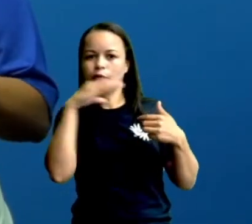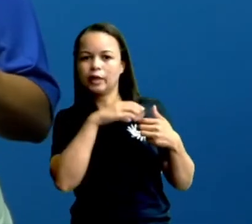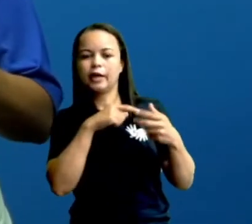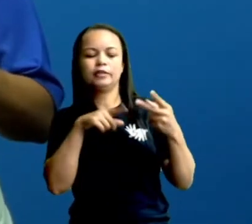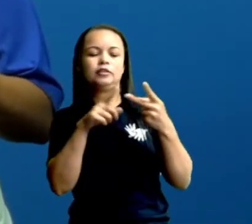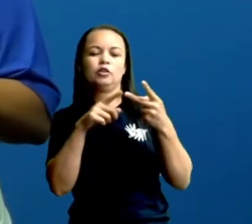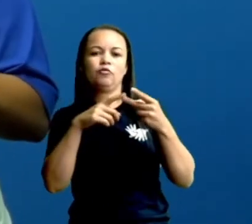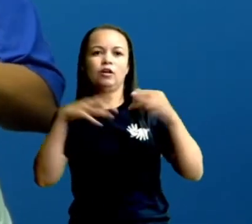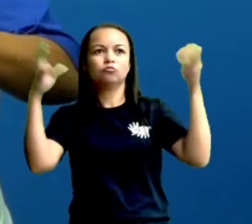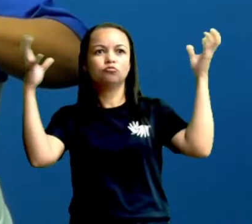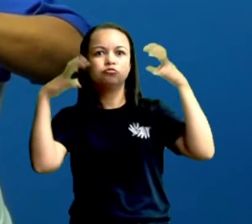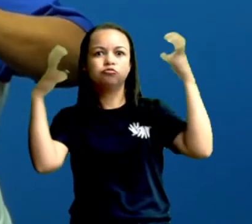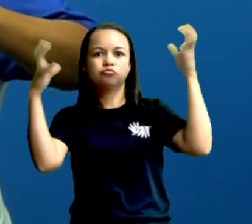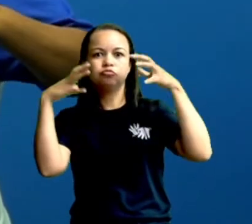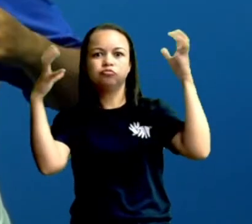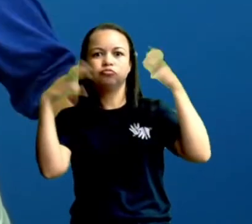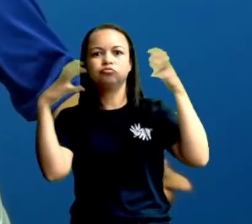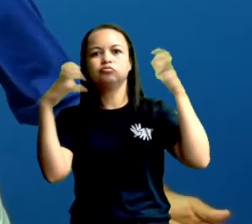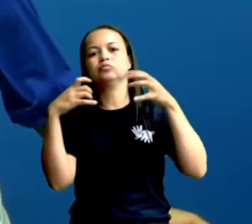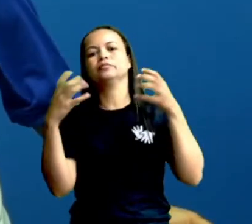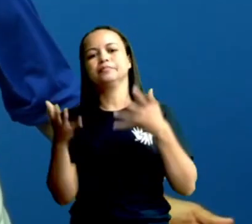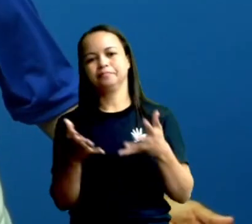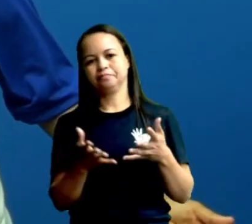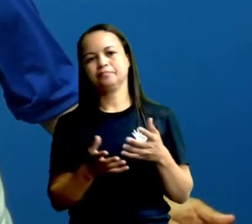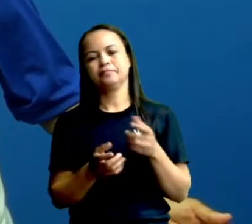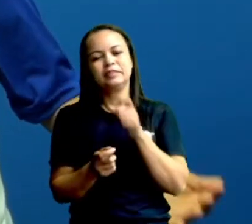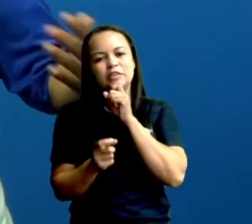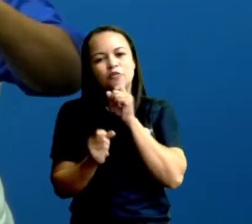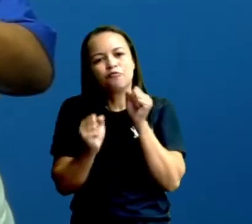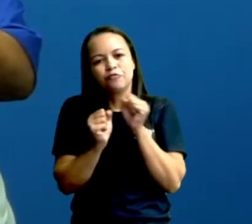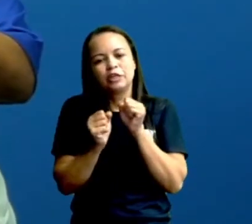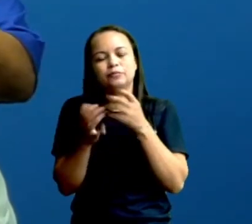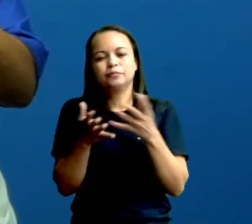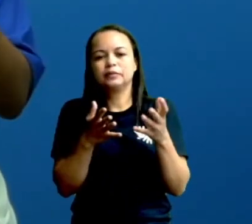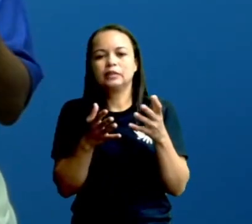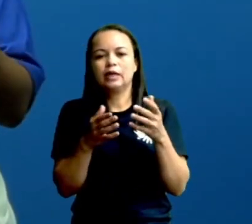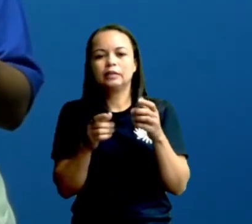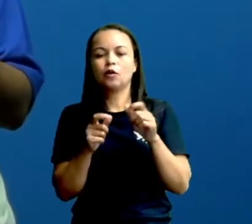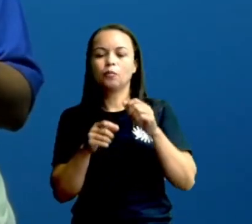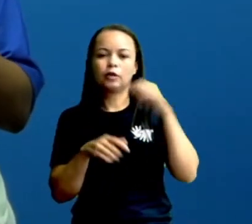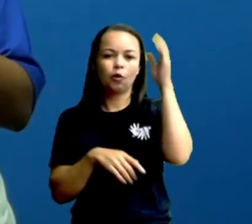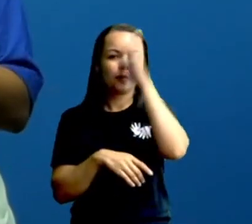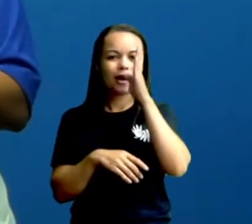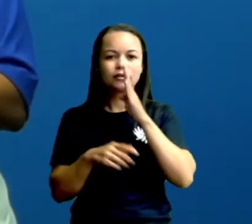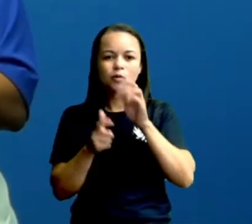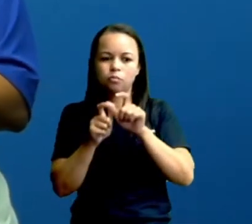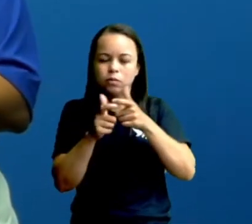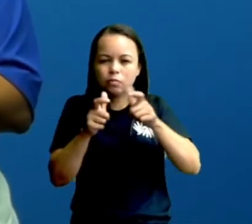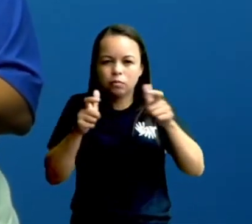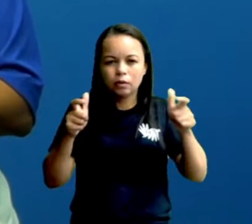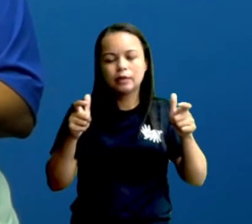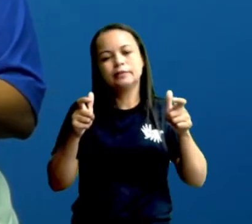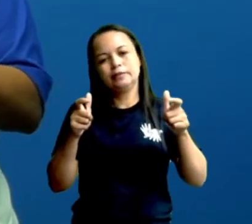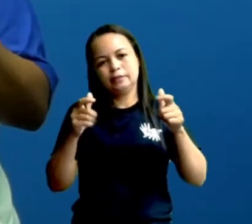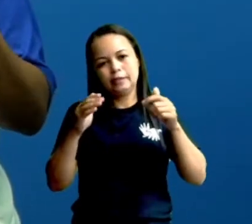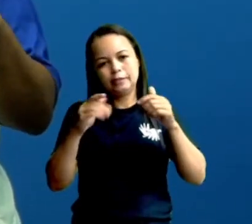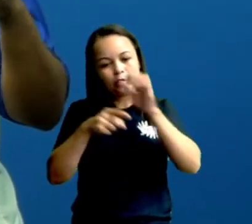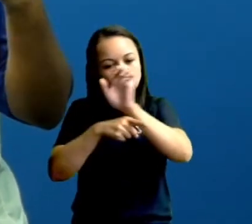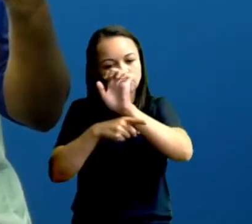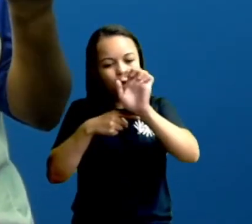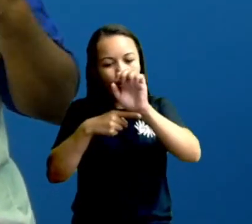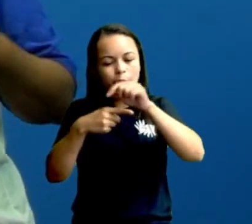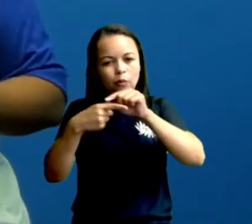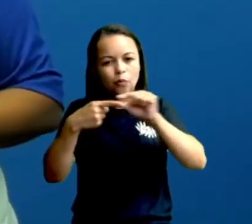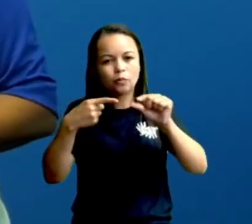chuvas. E isso acontece por o Brasil ser grande em extensão e por estar no trópico. Por isso que o Brasil é chamado de um